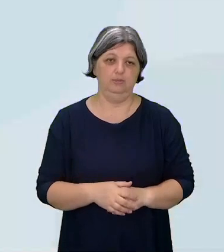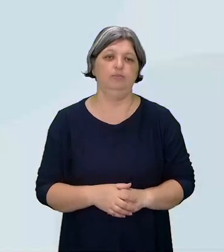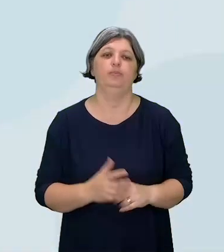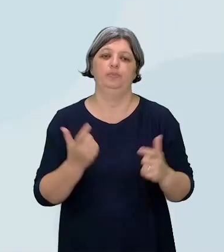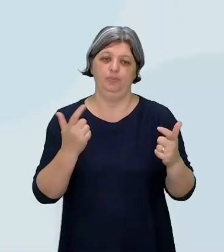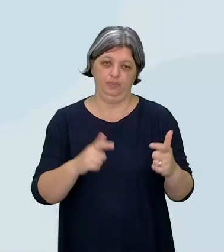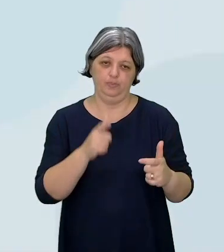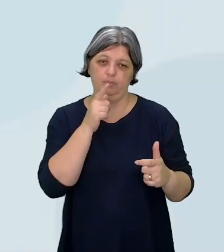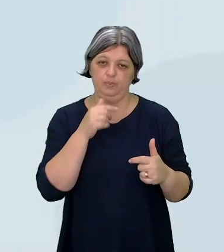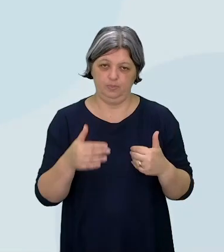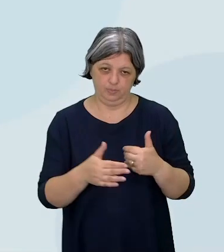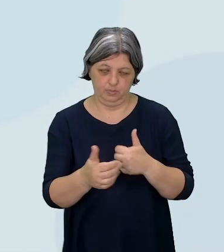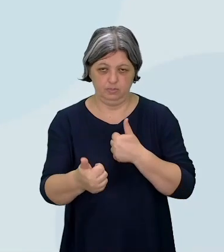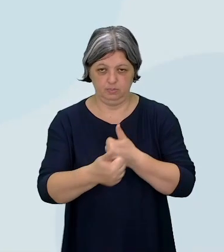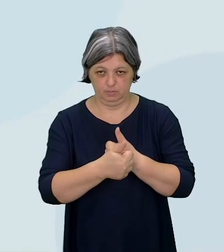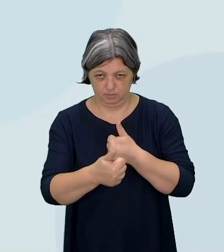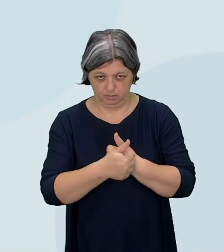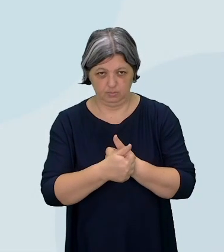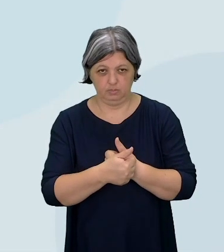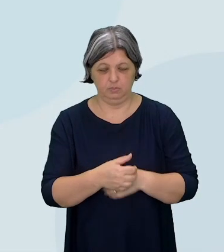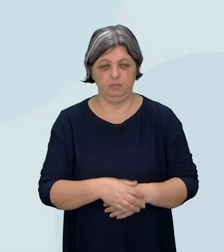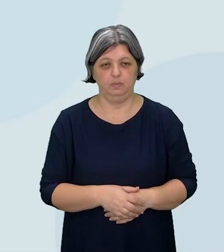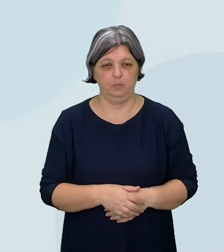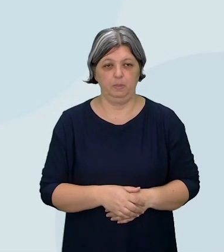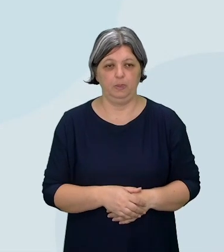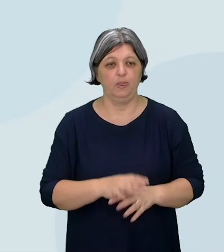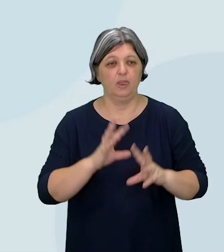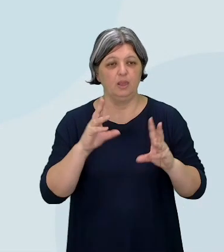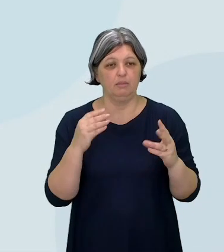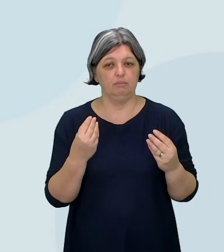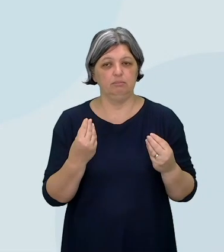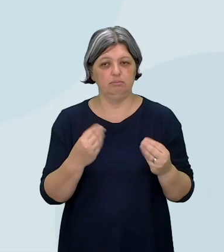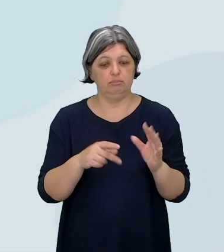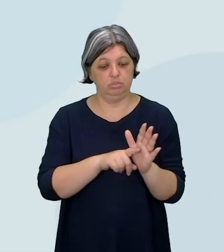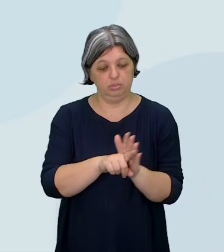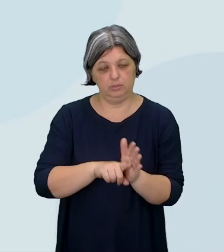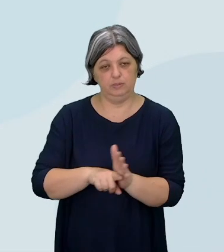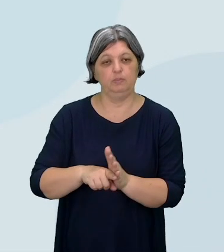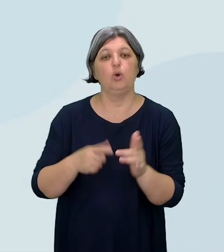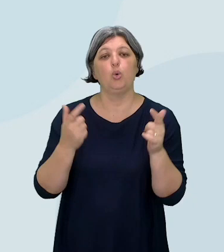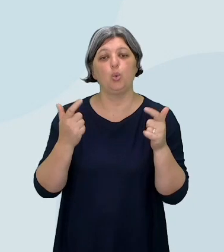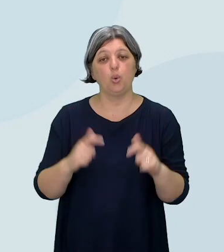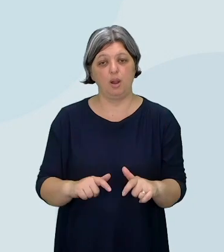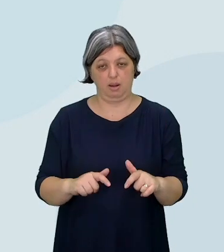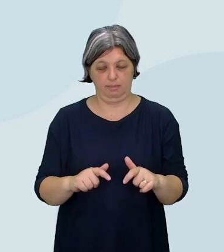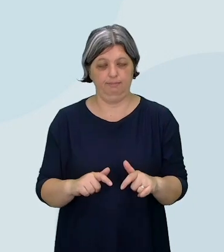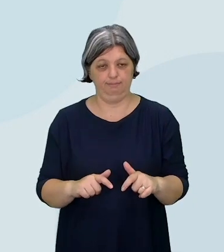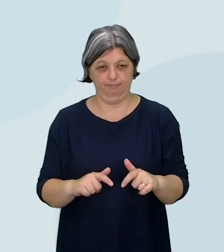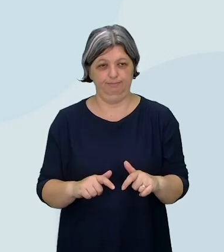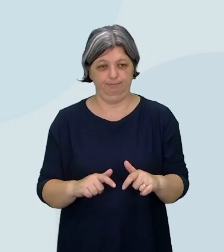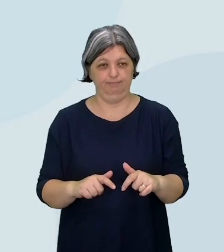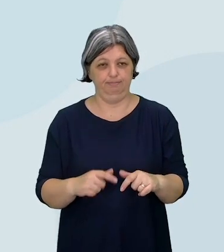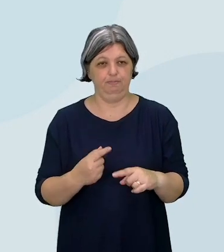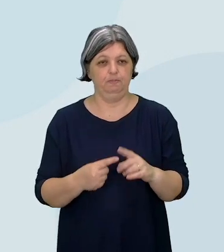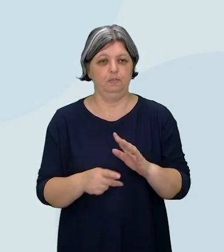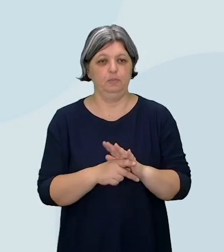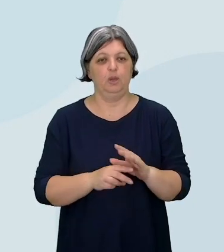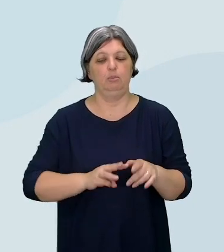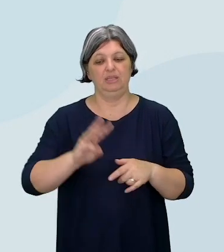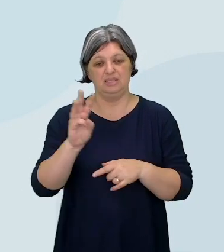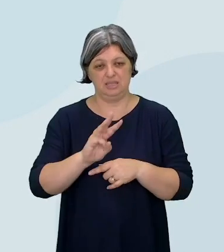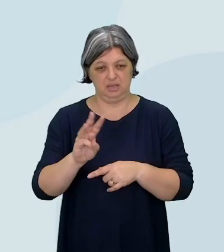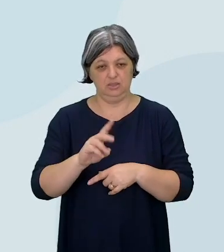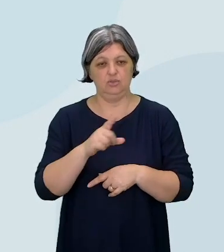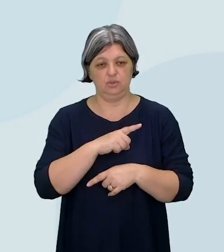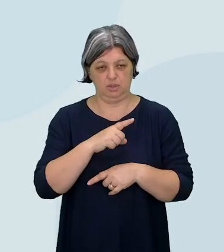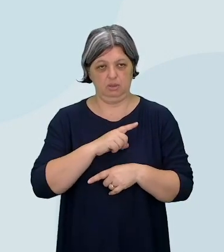ribeirinhos de Tucuruí e, principalmente, que foi um estudo publicado, e aqui tem aonde ele foi publicado. Se você entrar no site da revista FAPESP, ele também vai